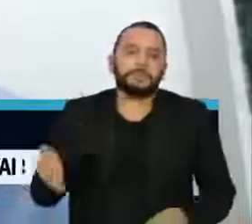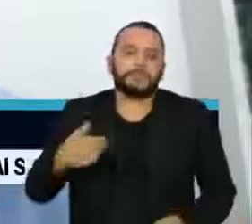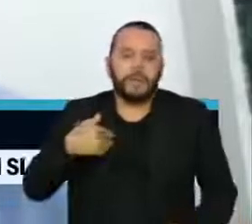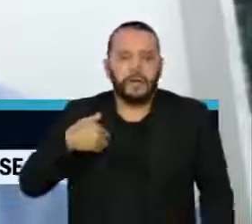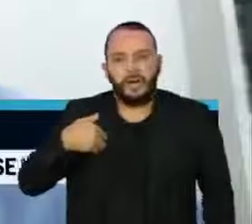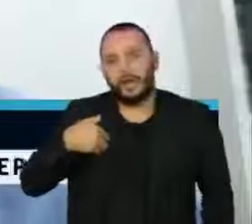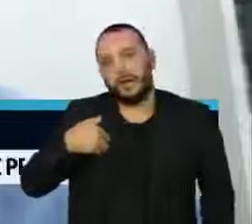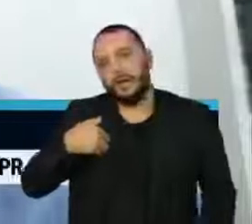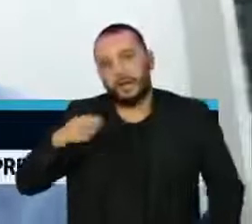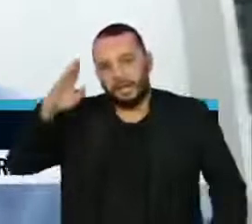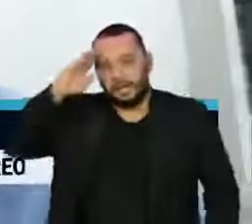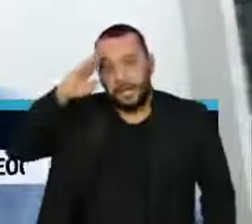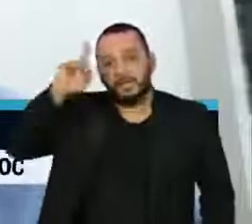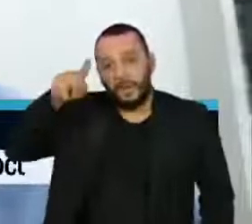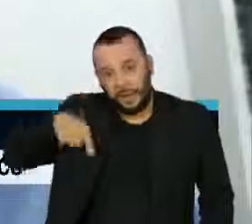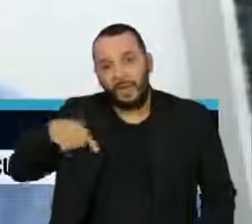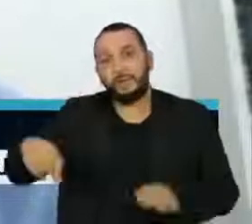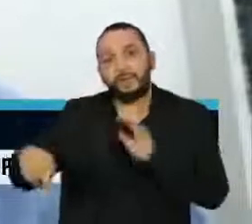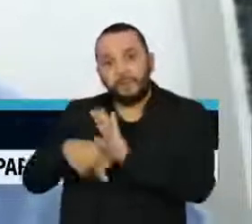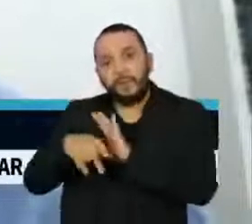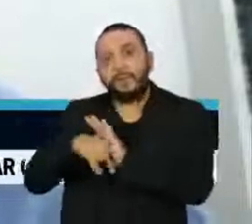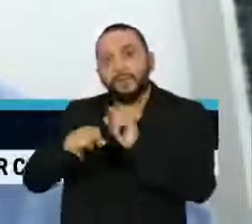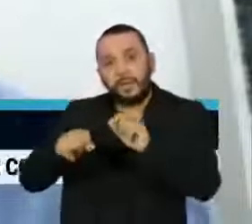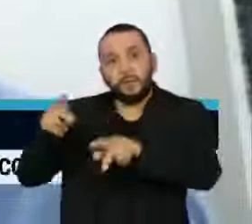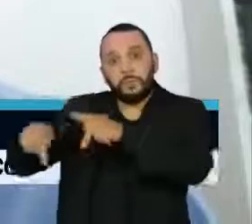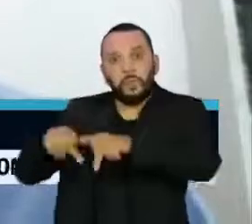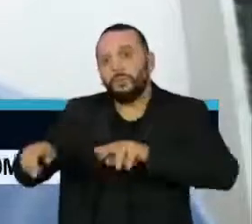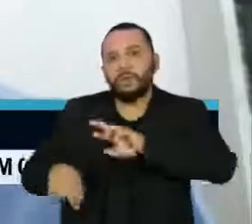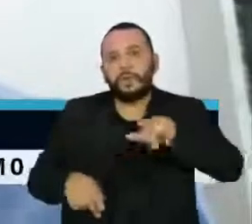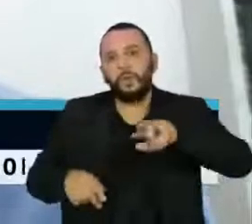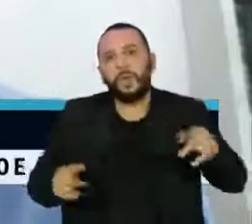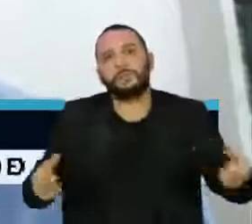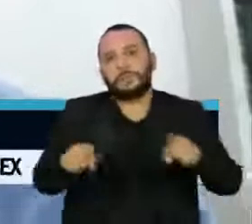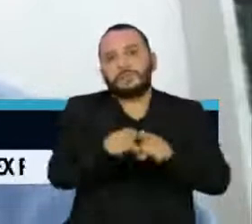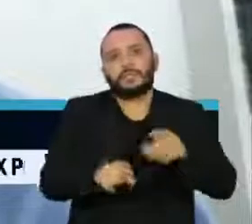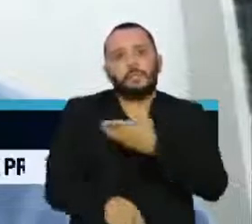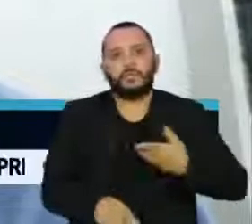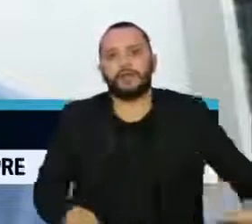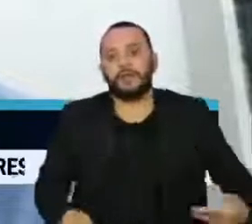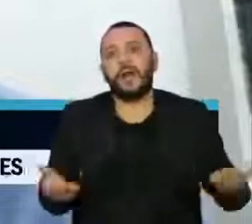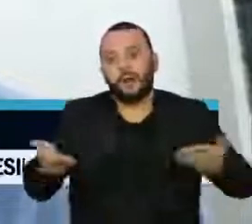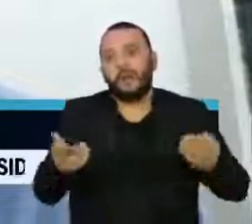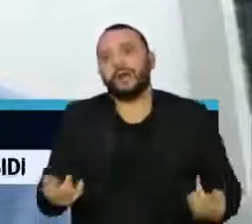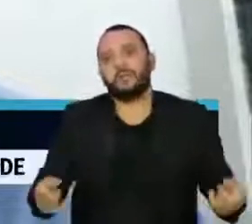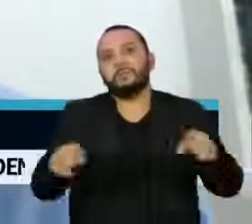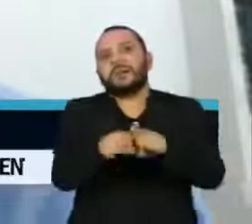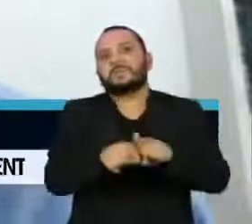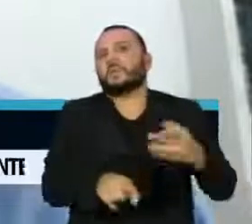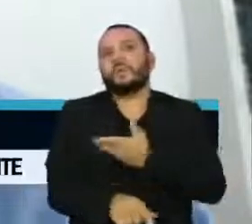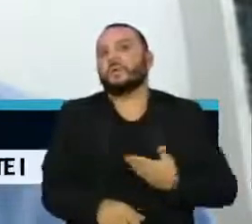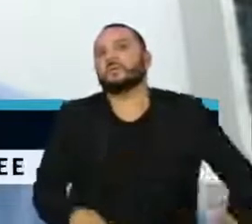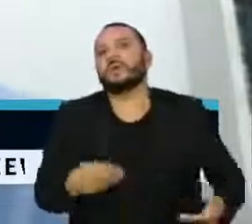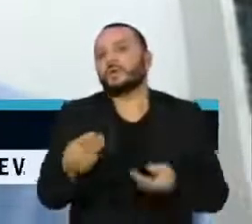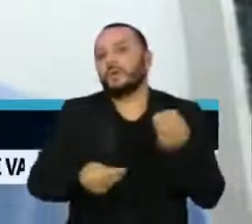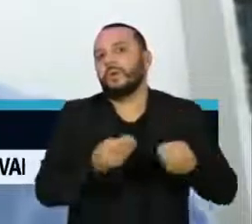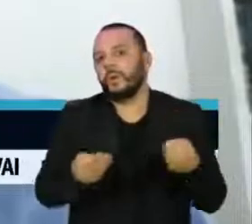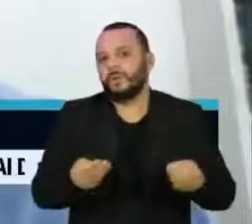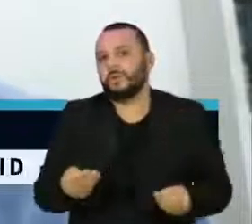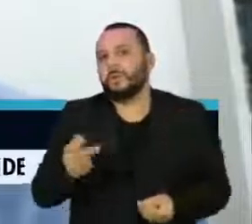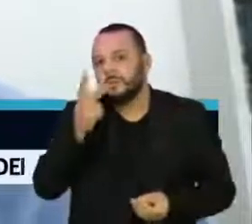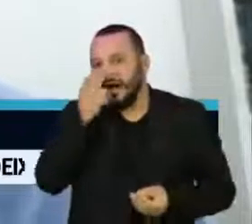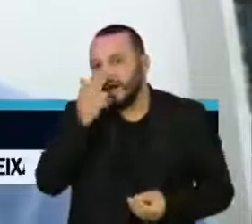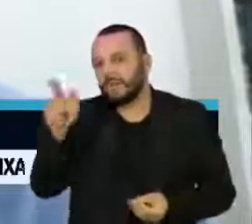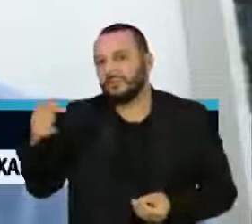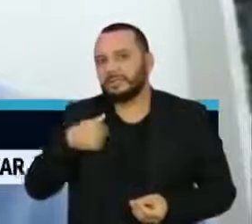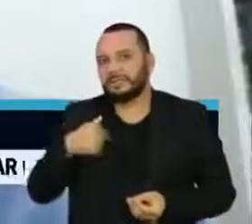de governo. Ao associarem-se ao governo, elas acabam se colocando numa condição de